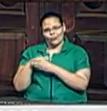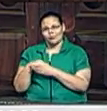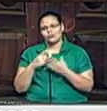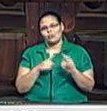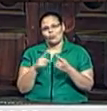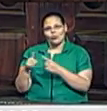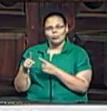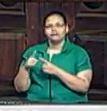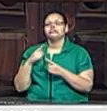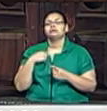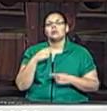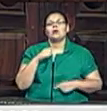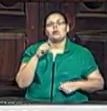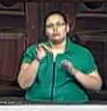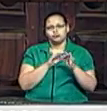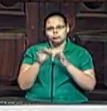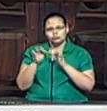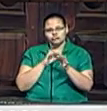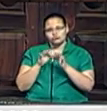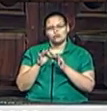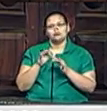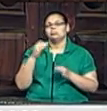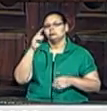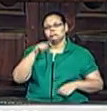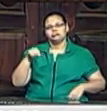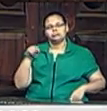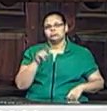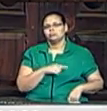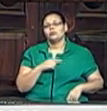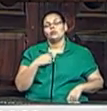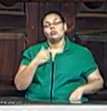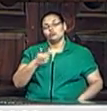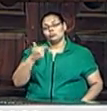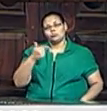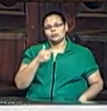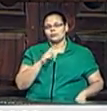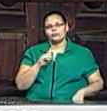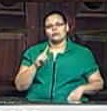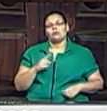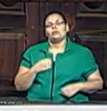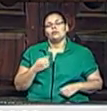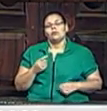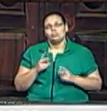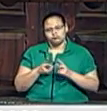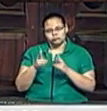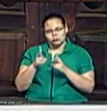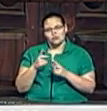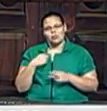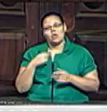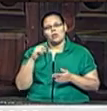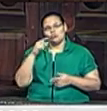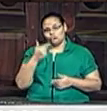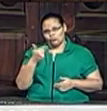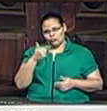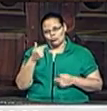este projeto quando vier a votação. O segundo projeto trata de